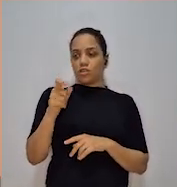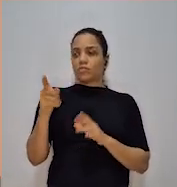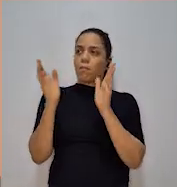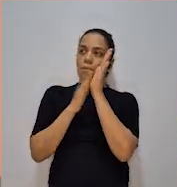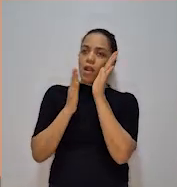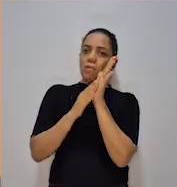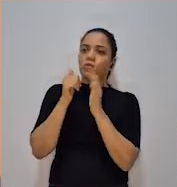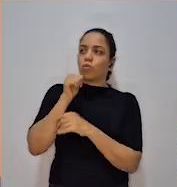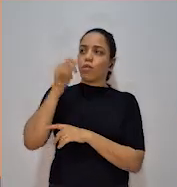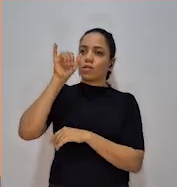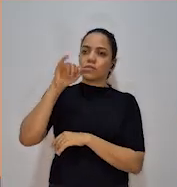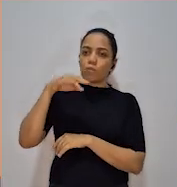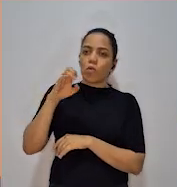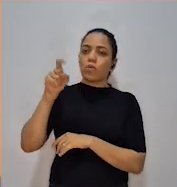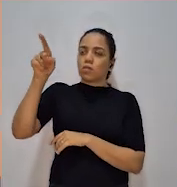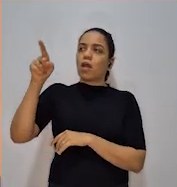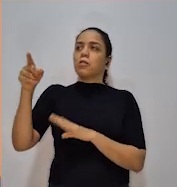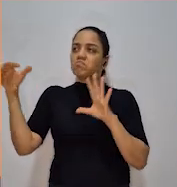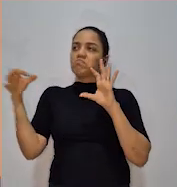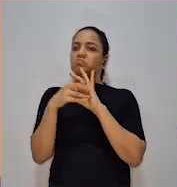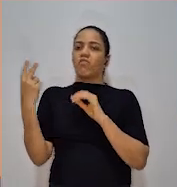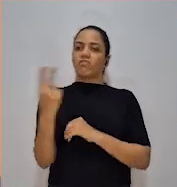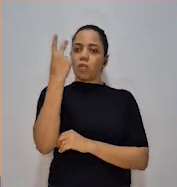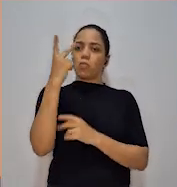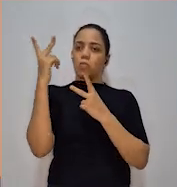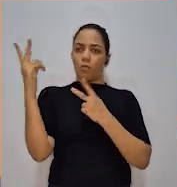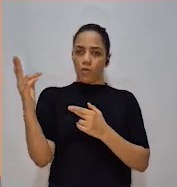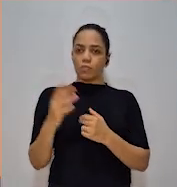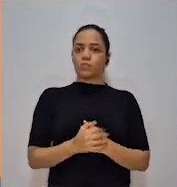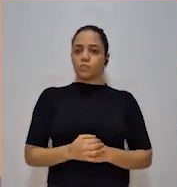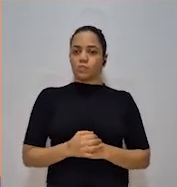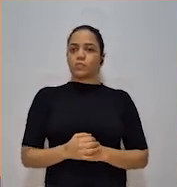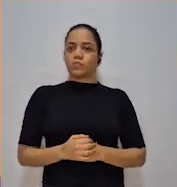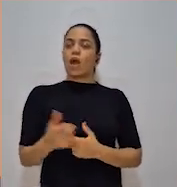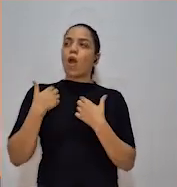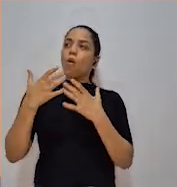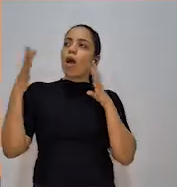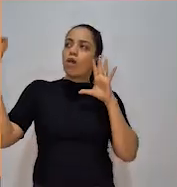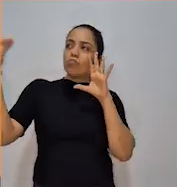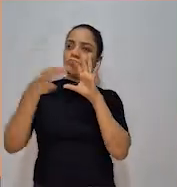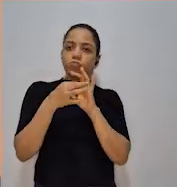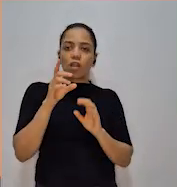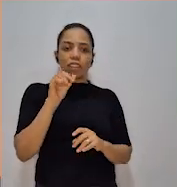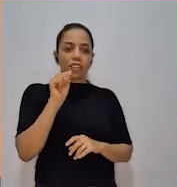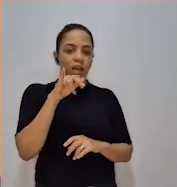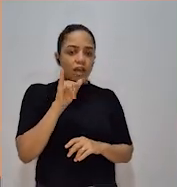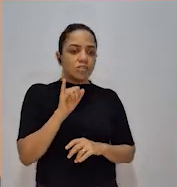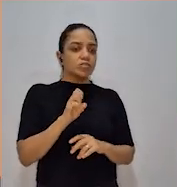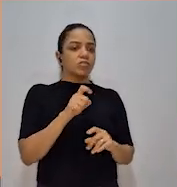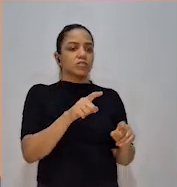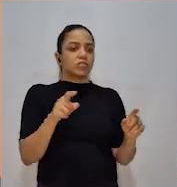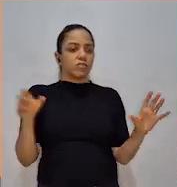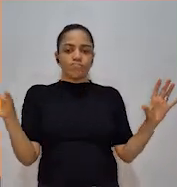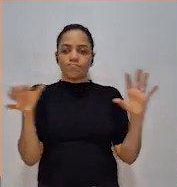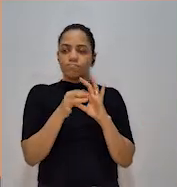ela comunga muito dos nossos propósitos verdadeiramente. Eu quero me conectar com você, Dani, Joel, uma vez já aí a